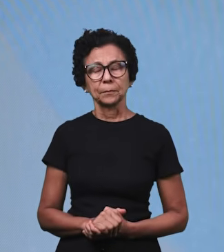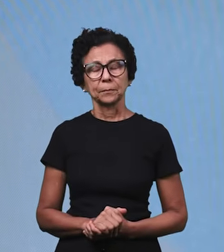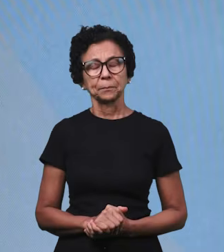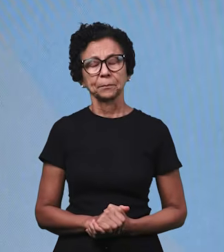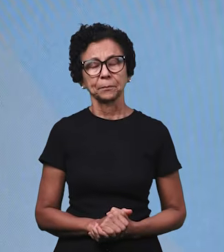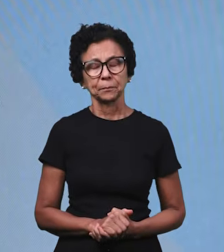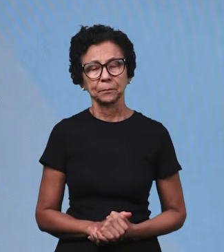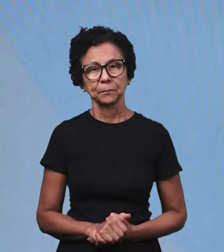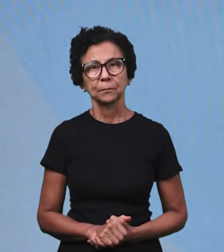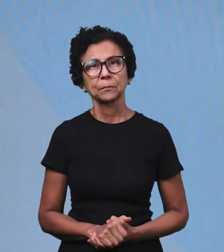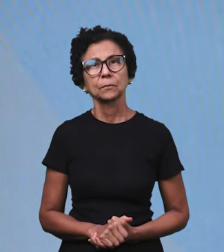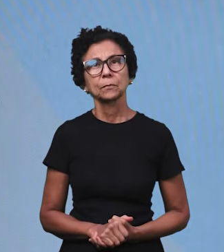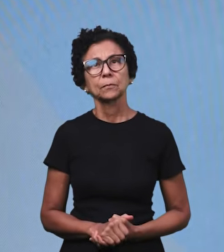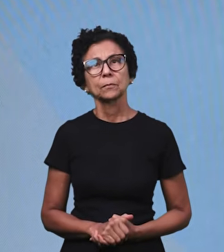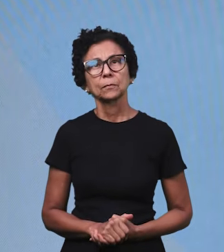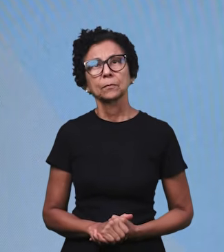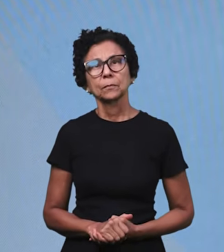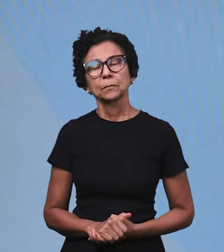relação